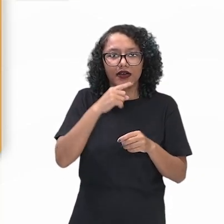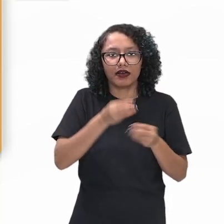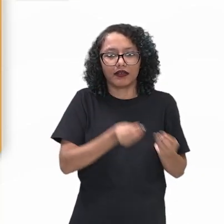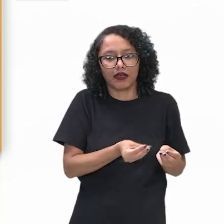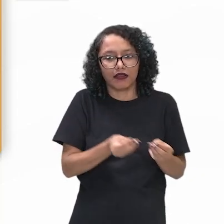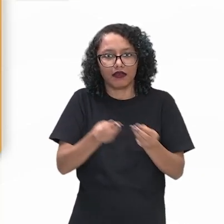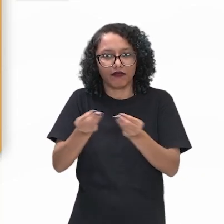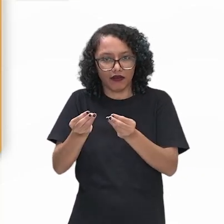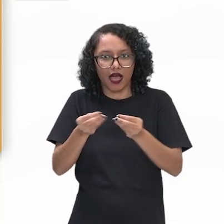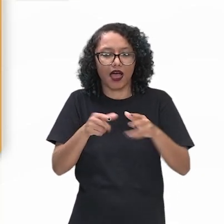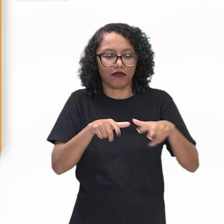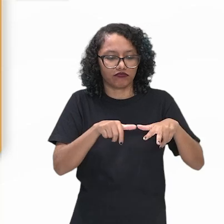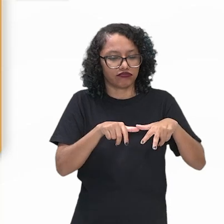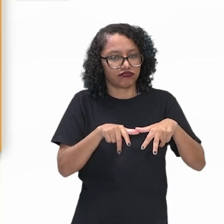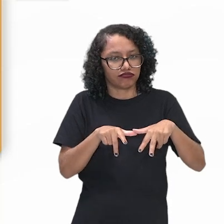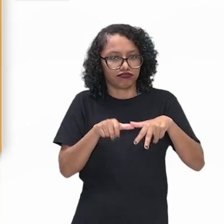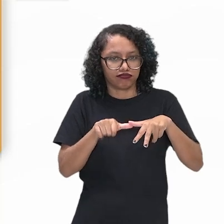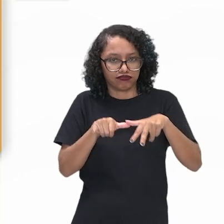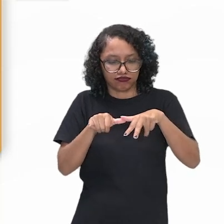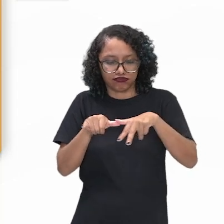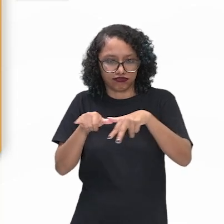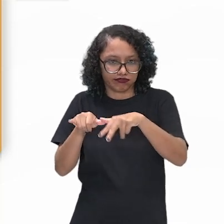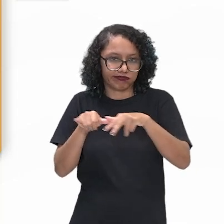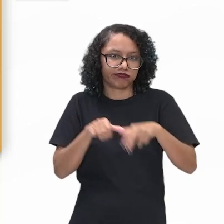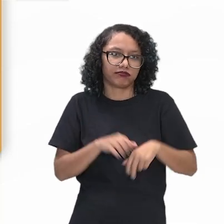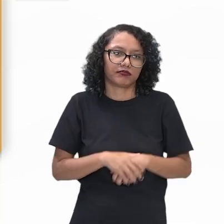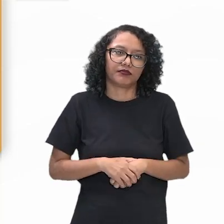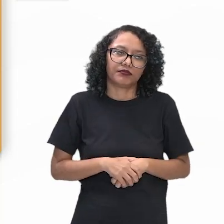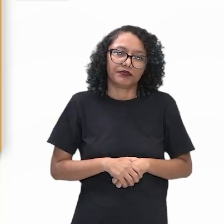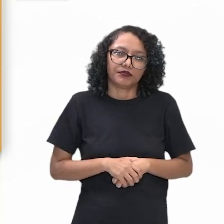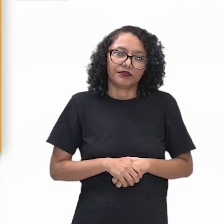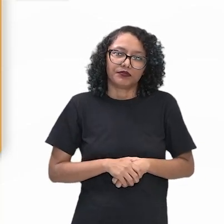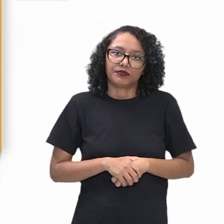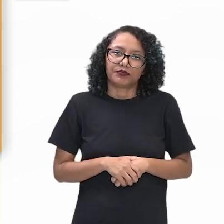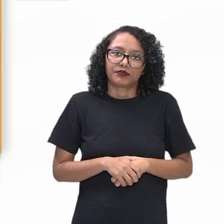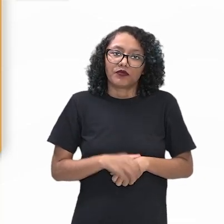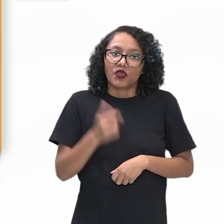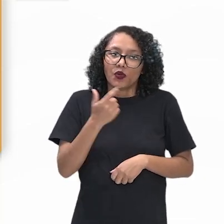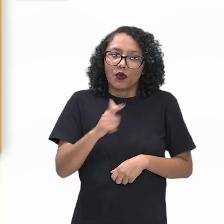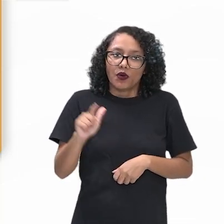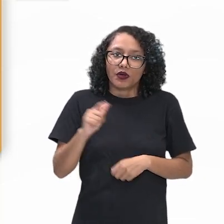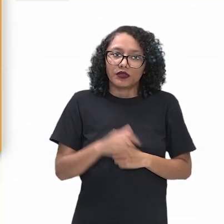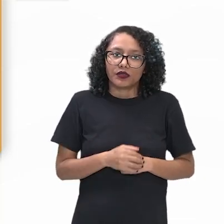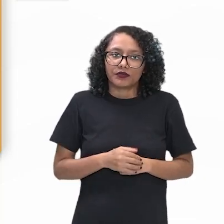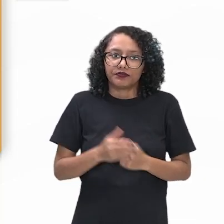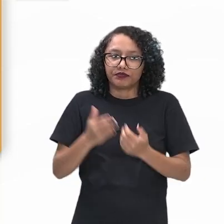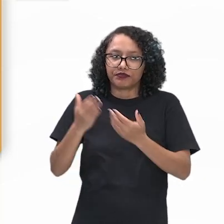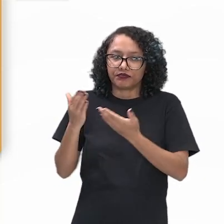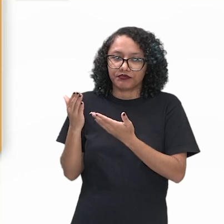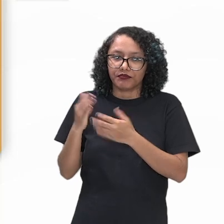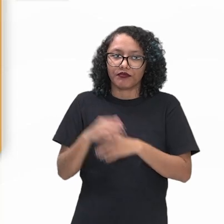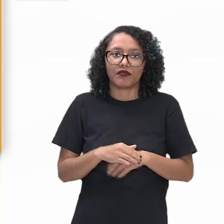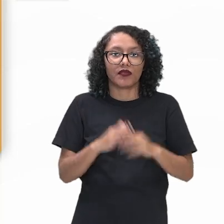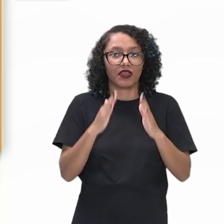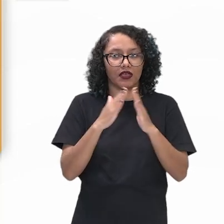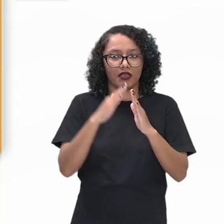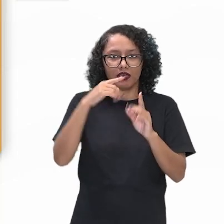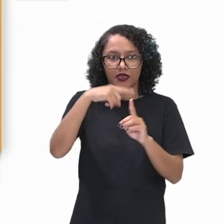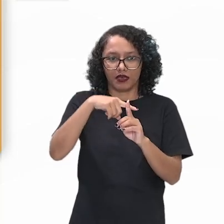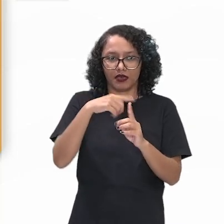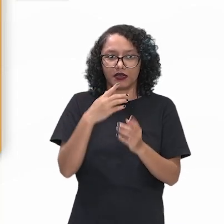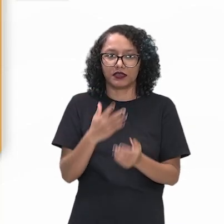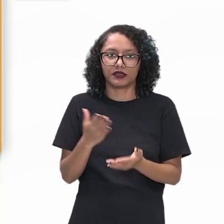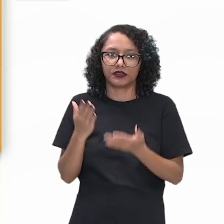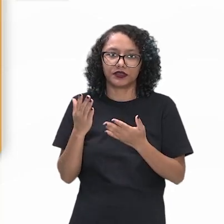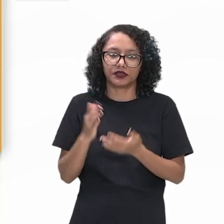esse transporte. E por último, mas não menos importante, a presença da capela, certo? Em